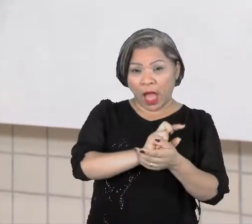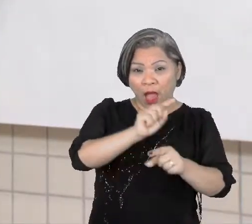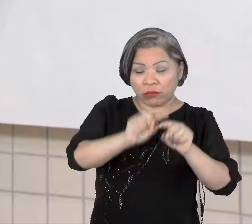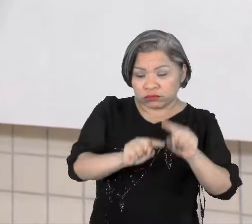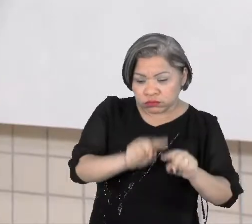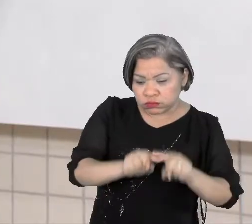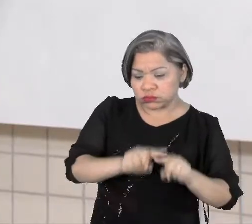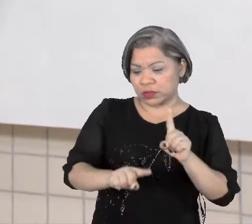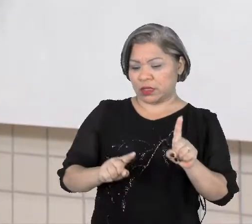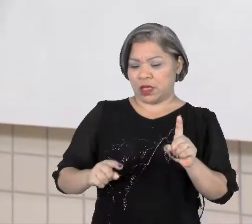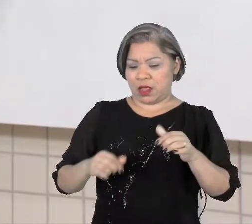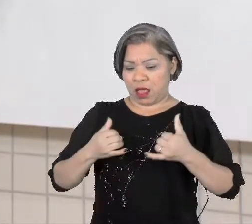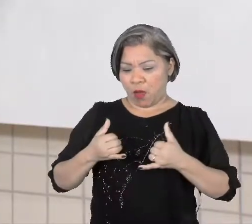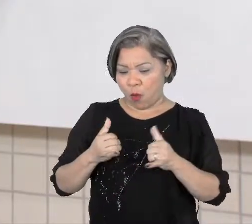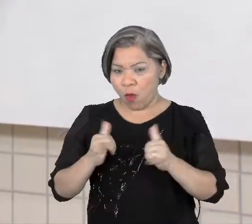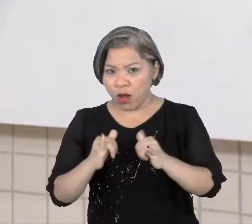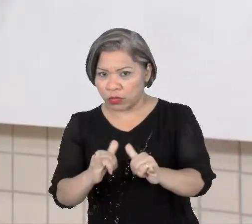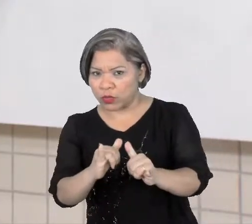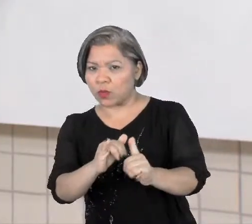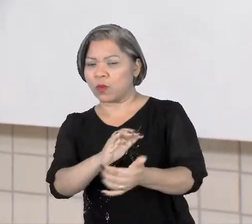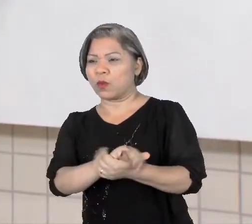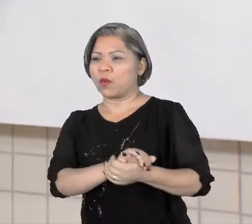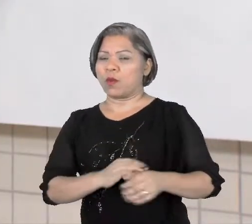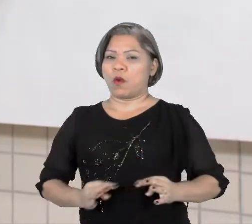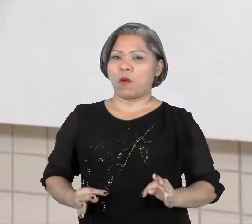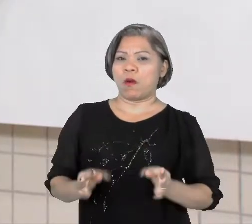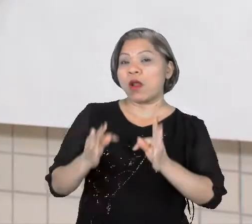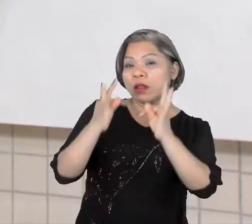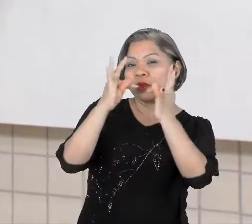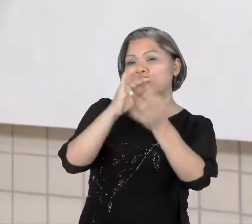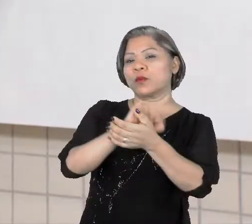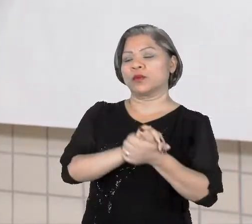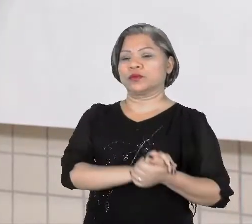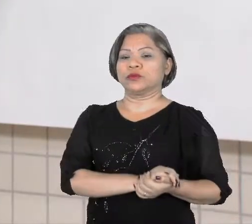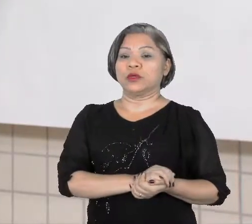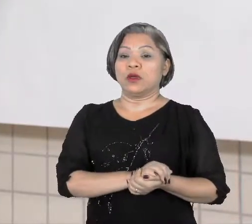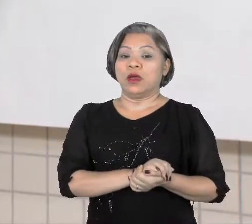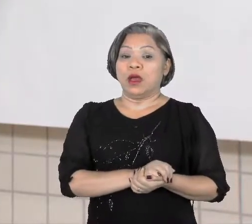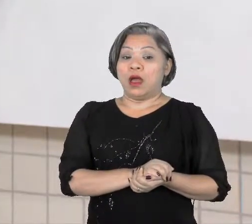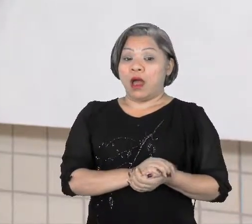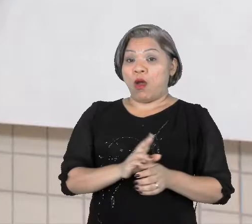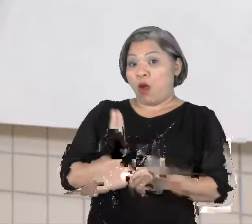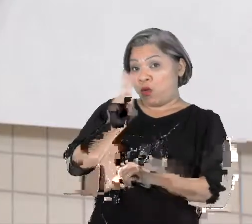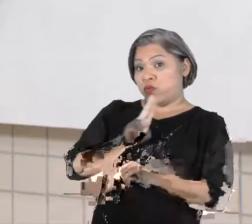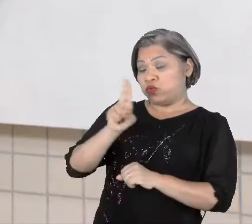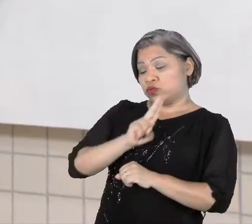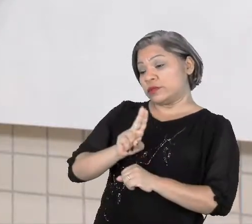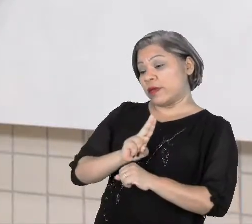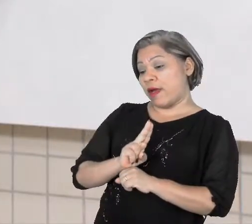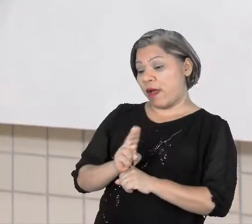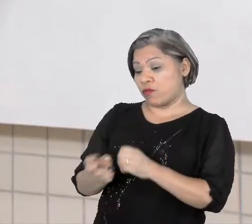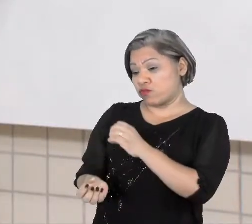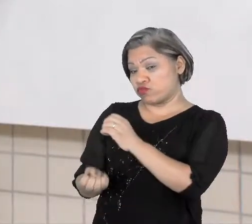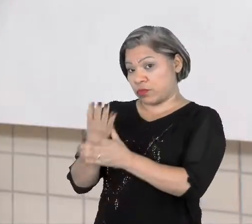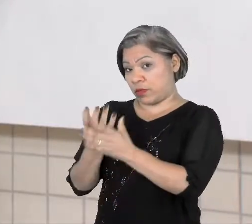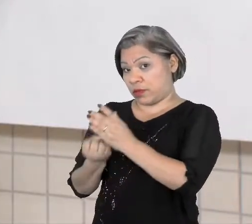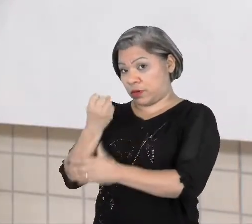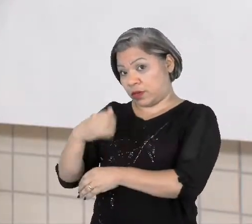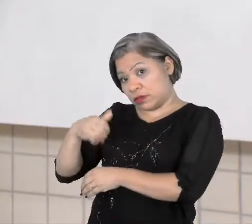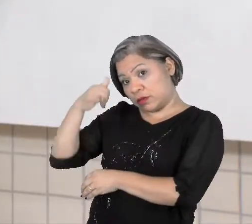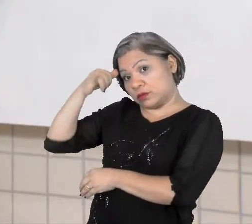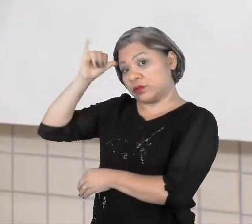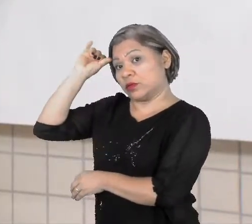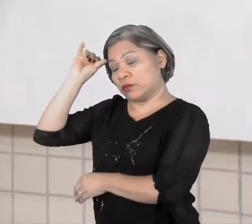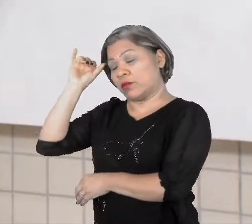informática, ela é utilizada, por exemplo, na criação de animais, na criação de gado para corte, gado